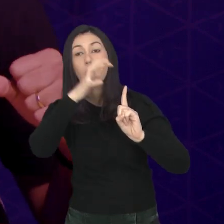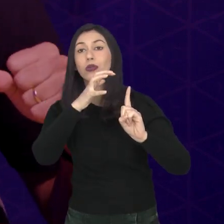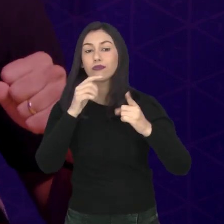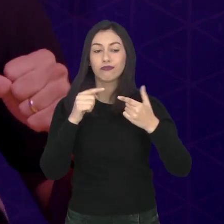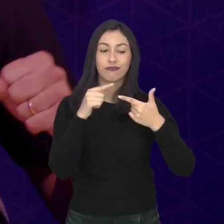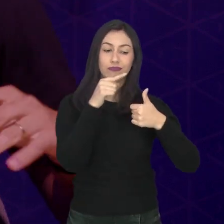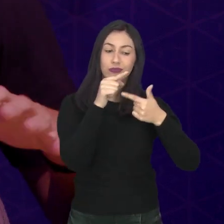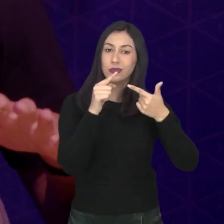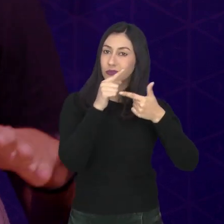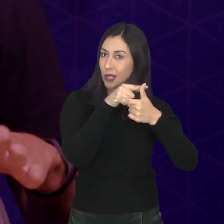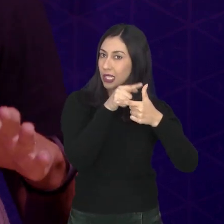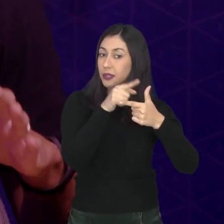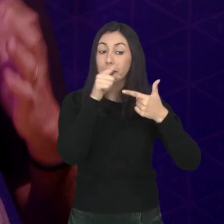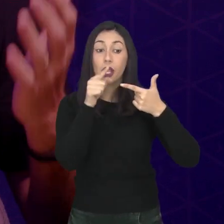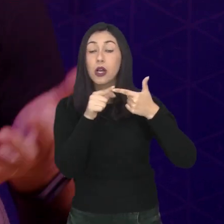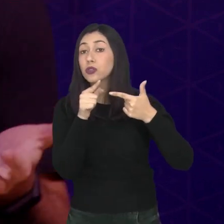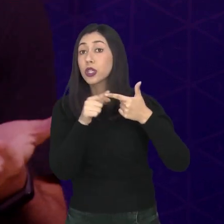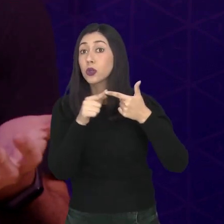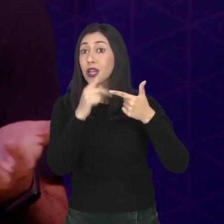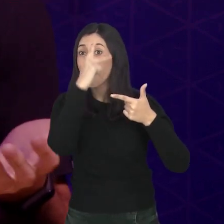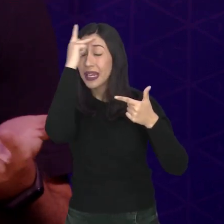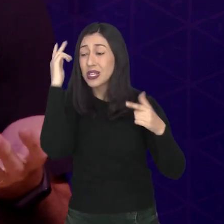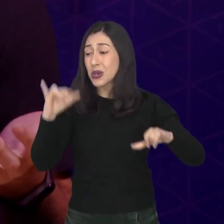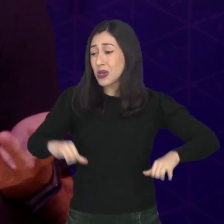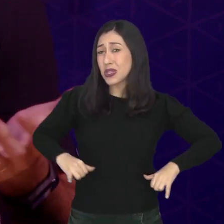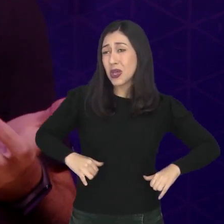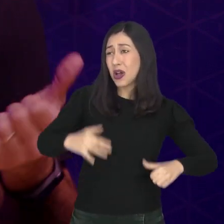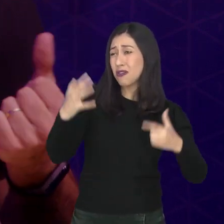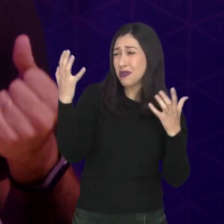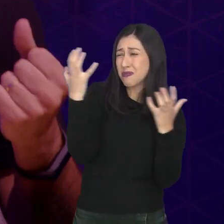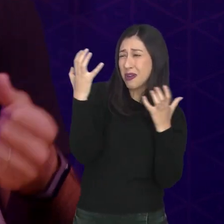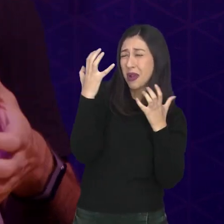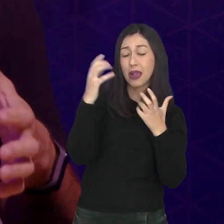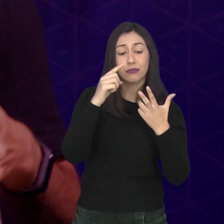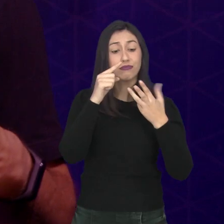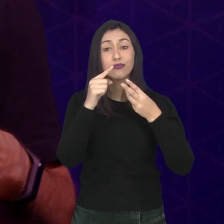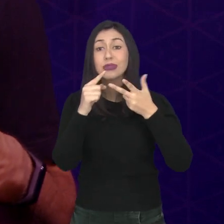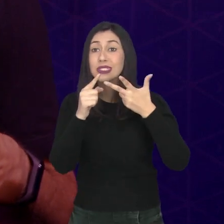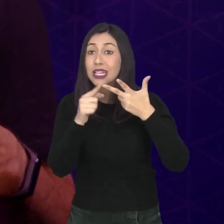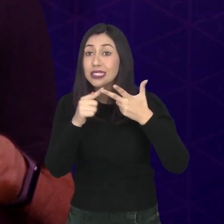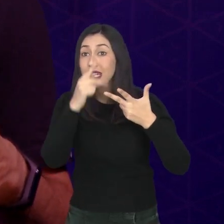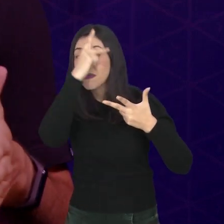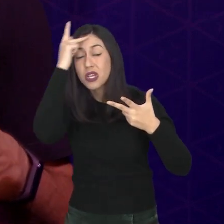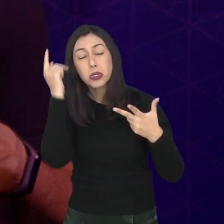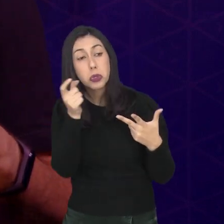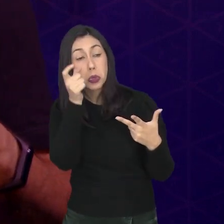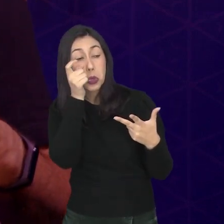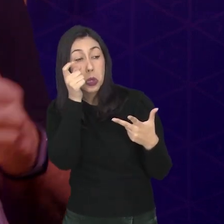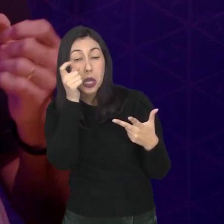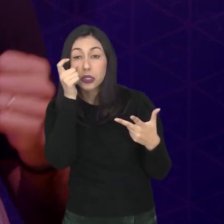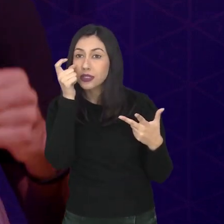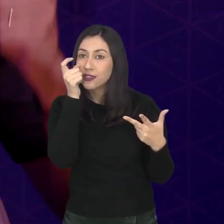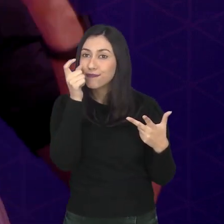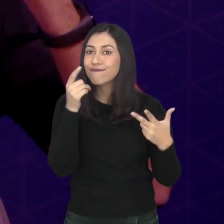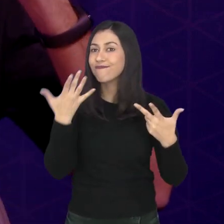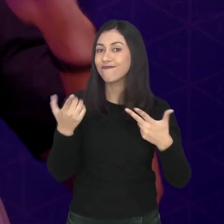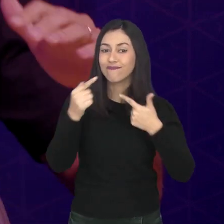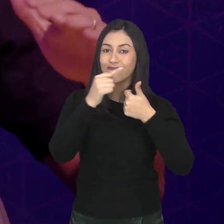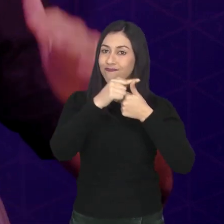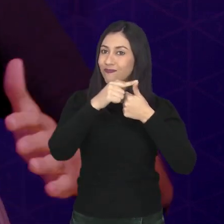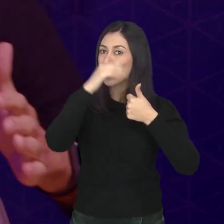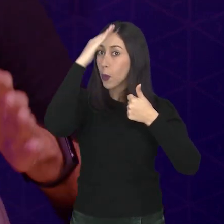o oprimido e os espectadores, né? Então, e essa situação ela tem que se repetir. Então,